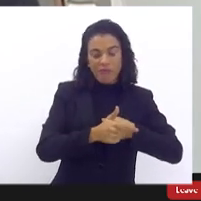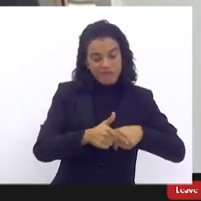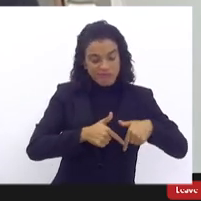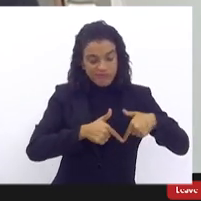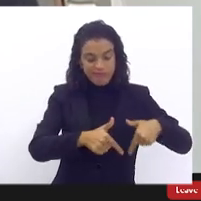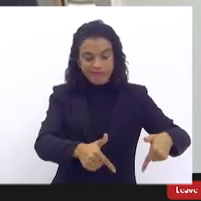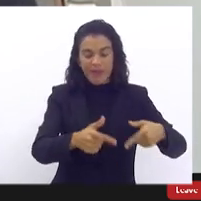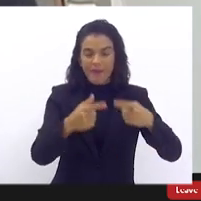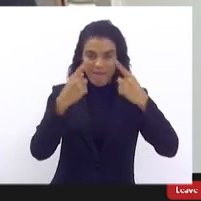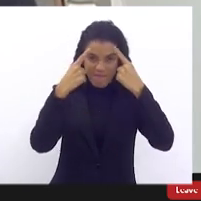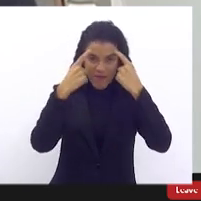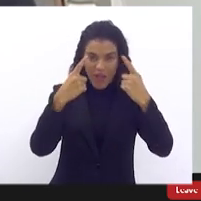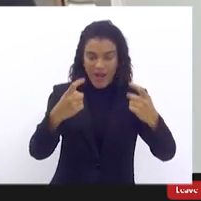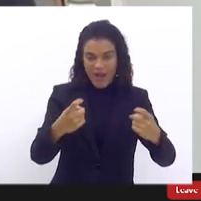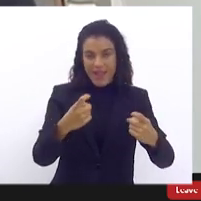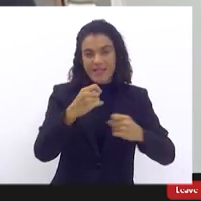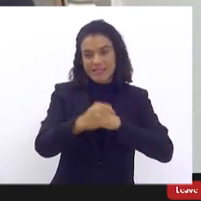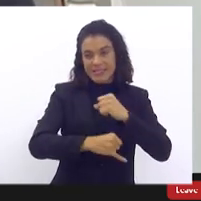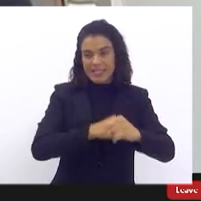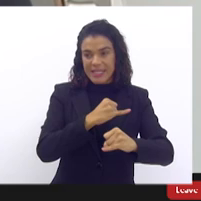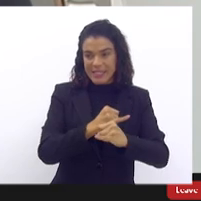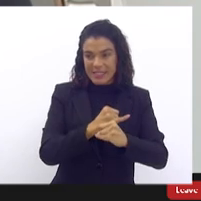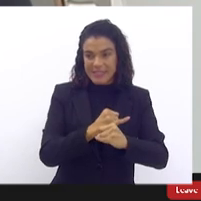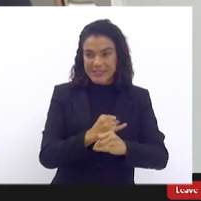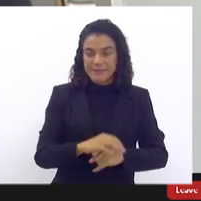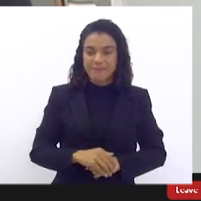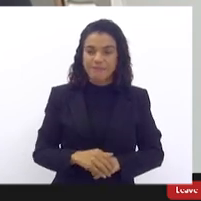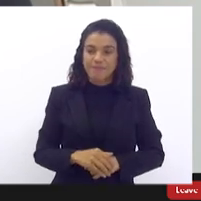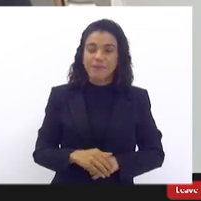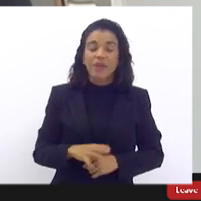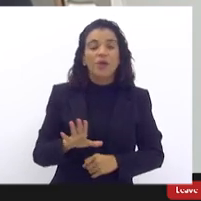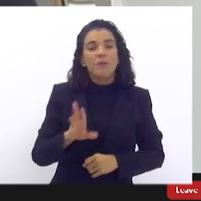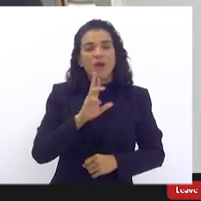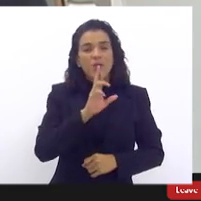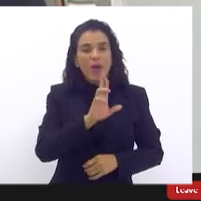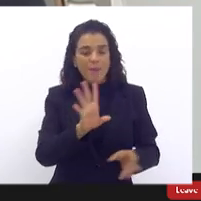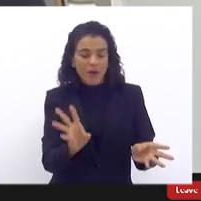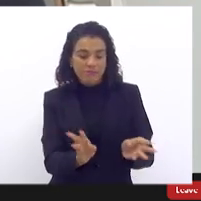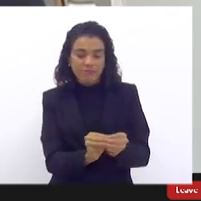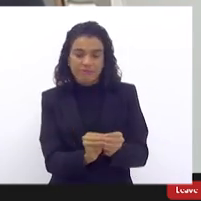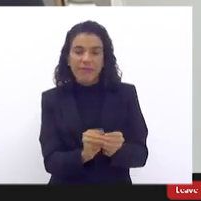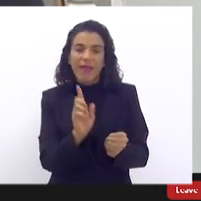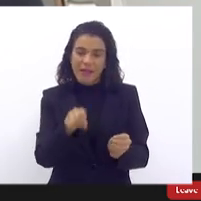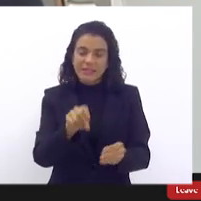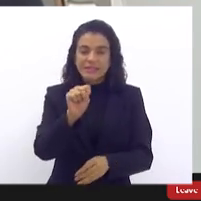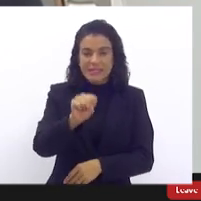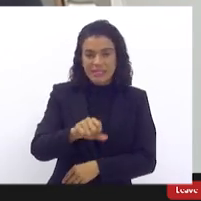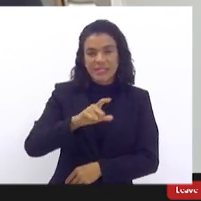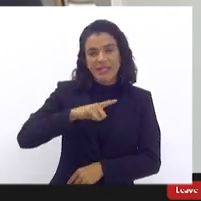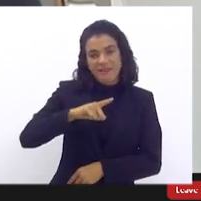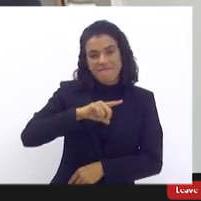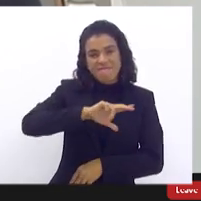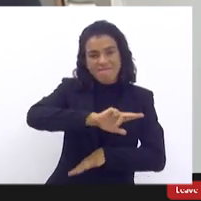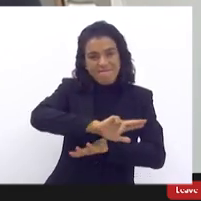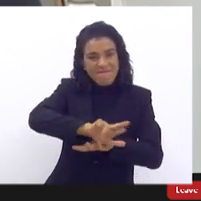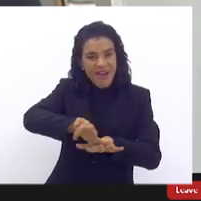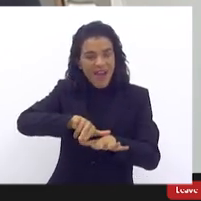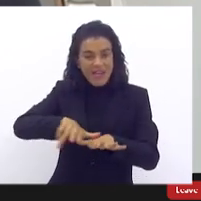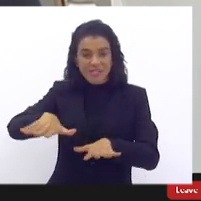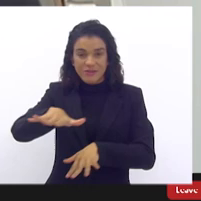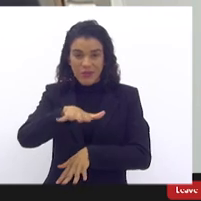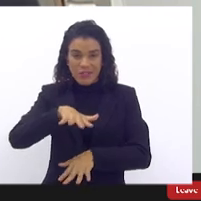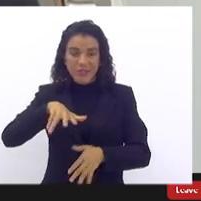de violência que a gente está debatendo aqui. Mas, enfim, uma resposta curta é Sim, tem muitos casos de condenação,